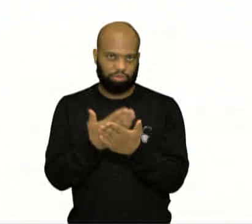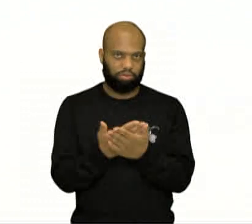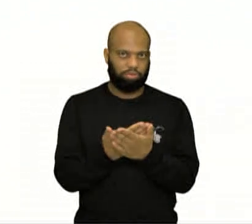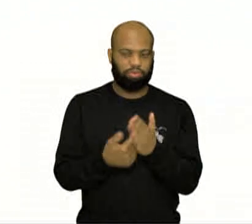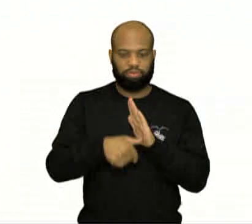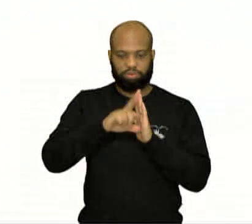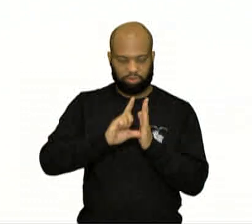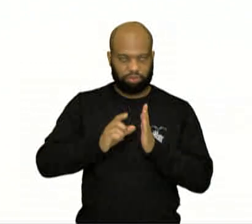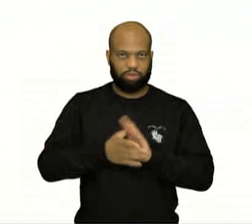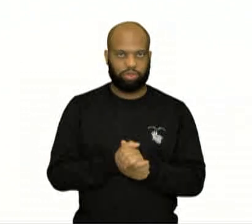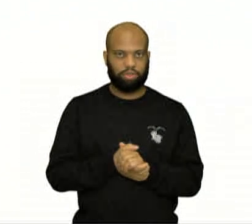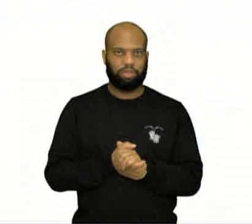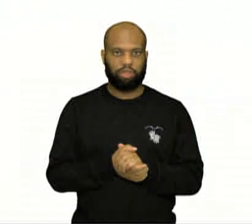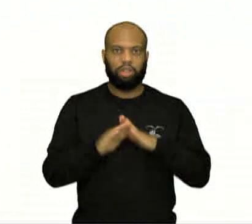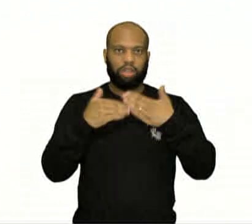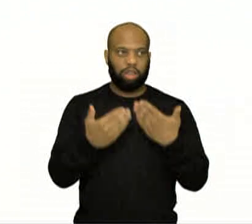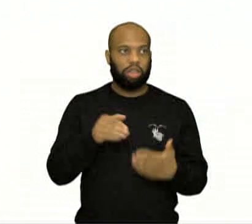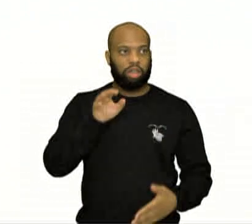pouco. Então,